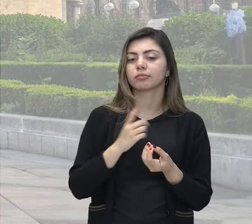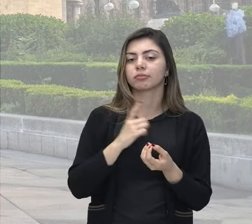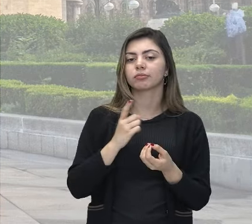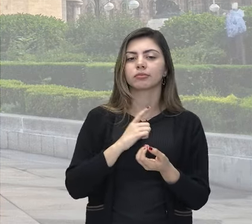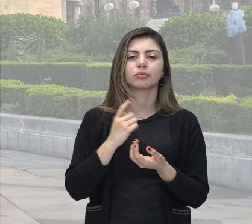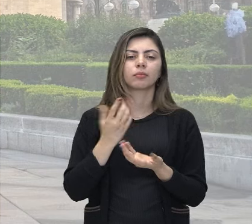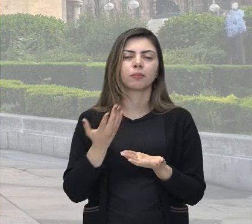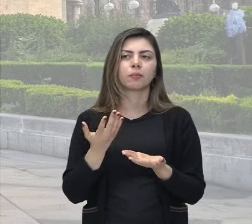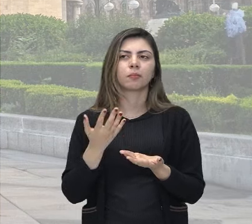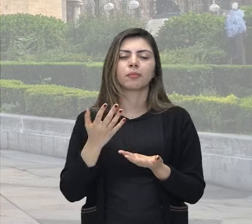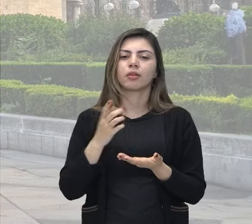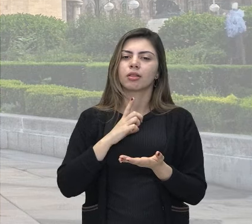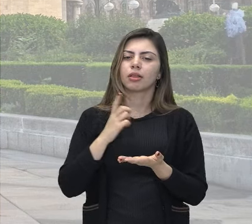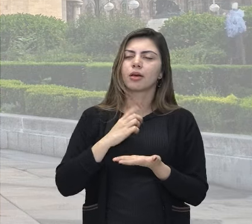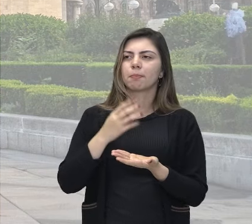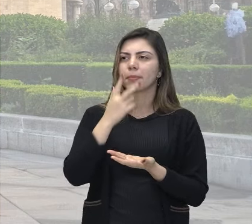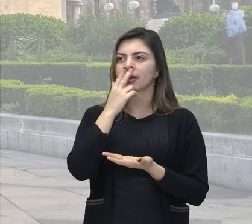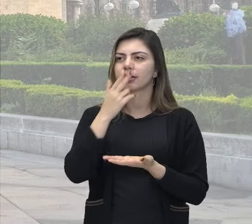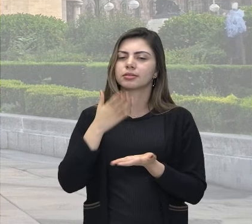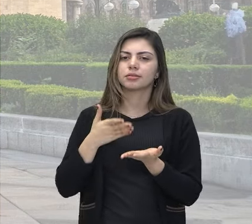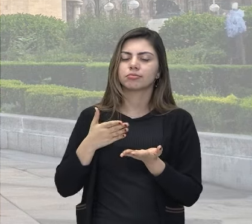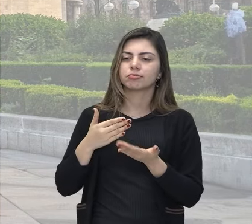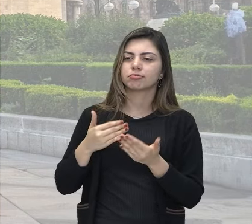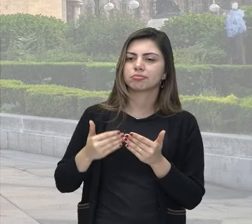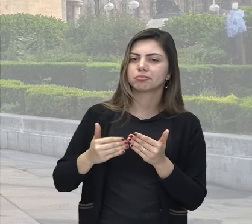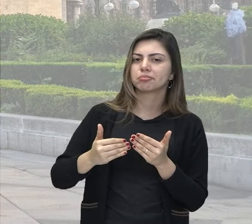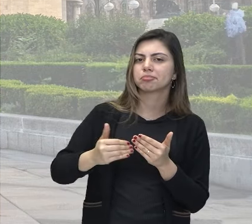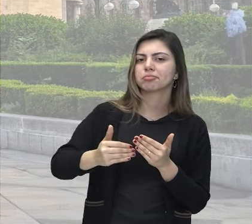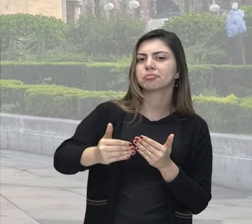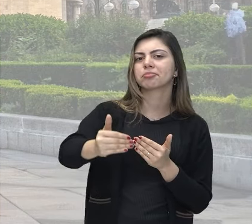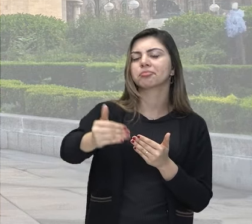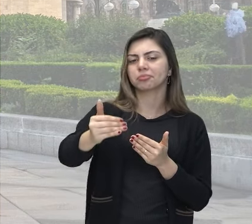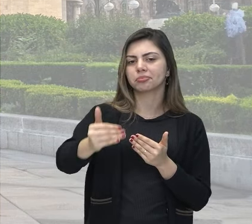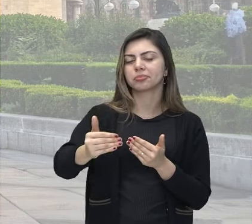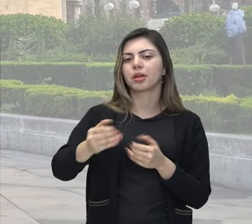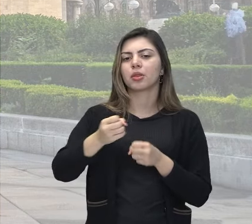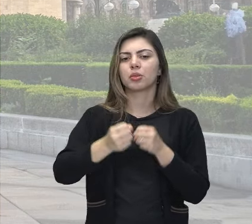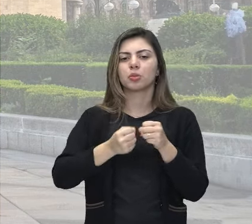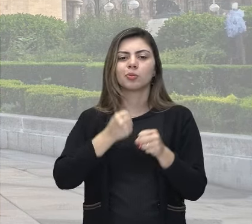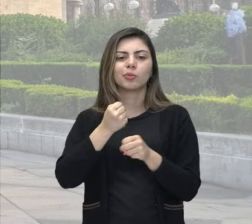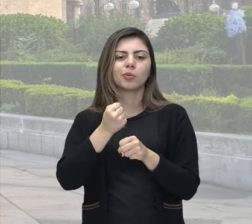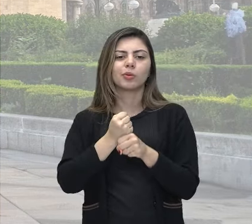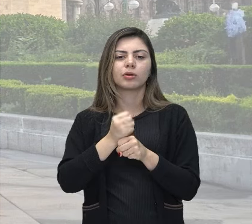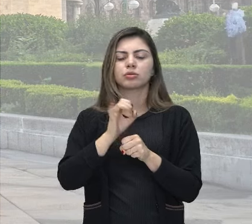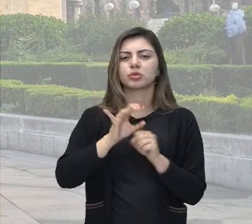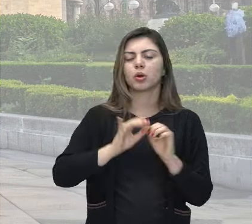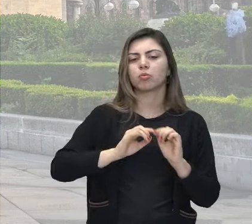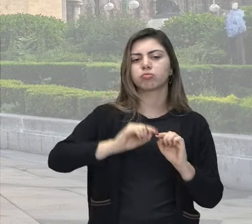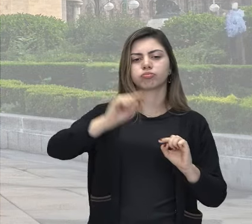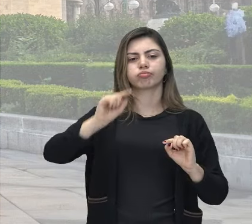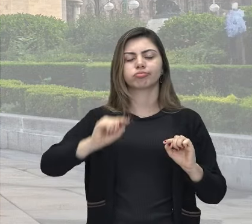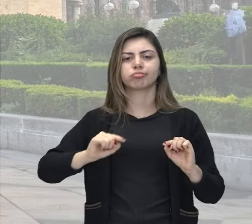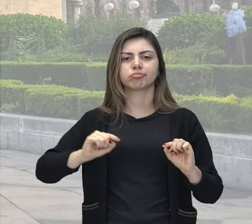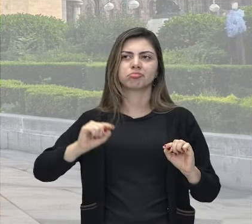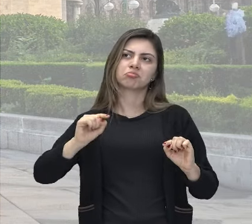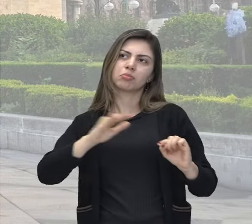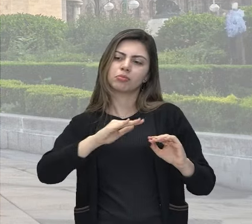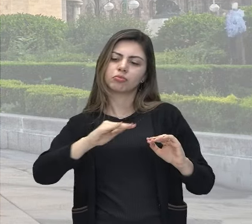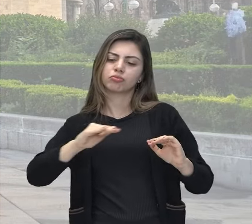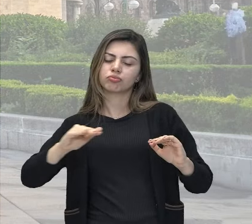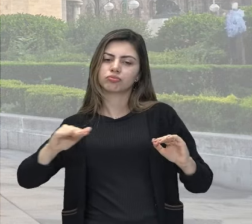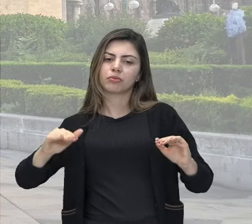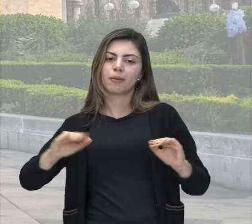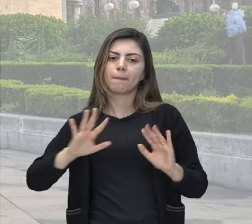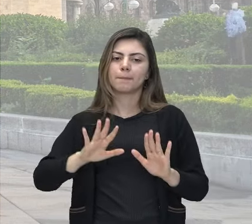mais constantes, né, ao longo do ano e acabam variando apenas aí com a parte